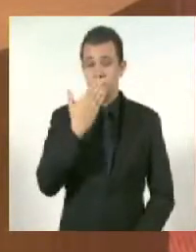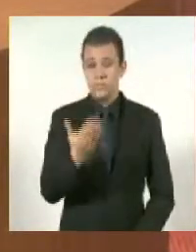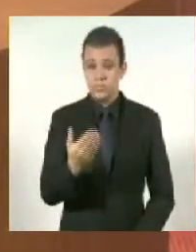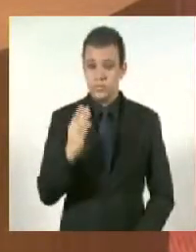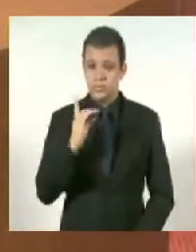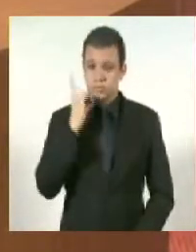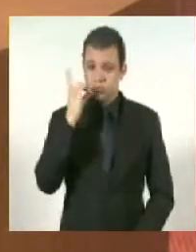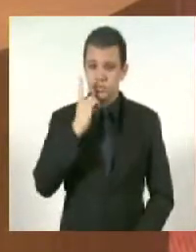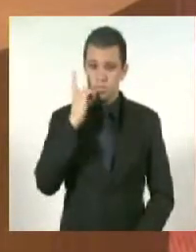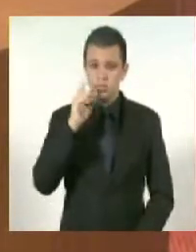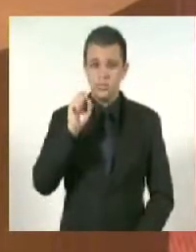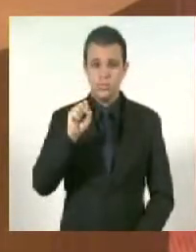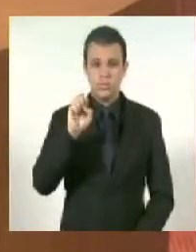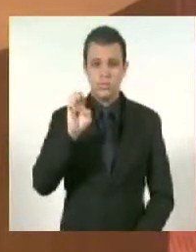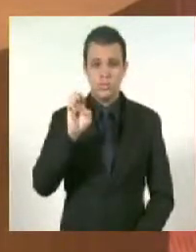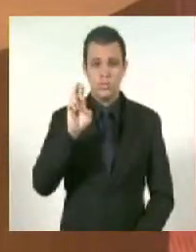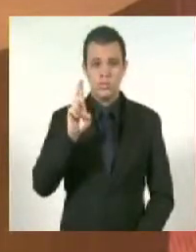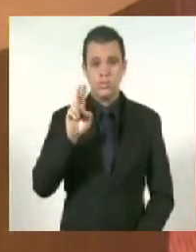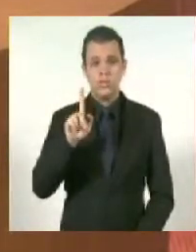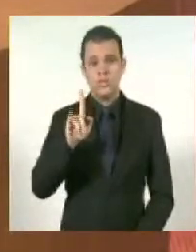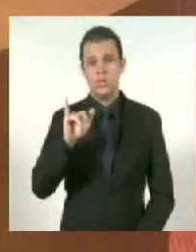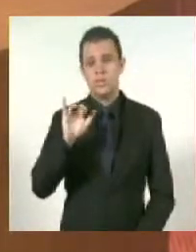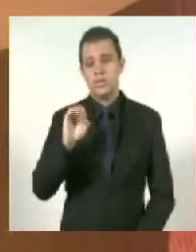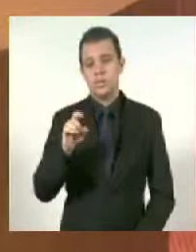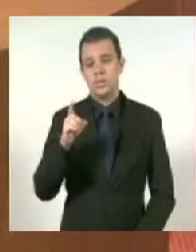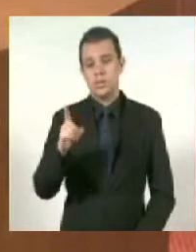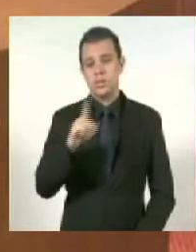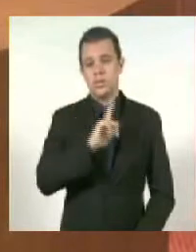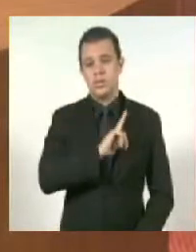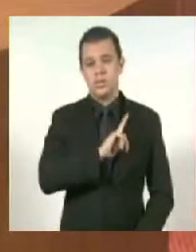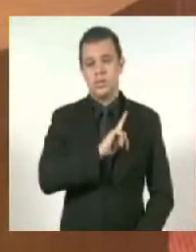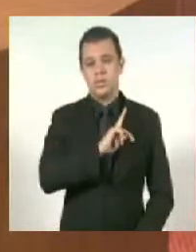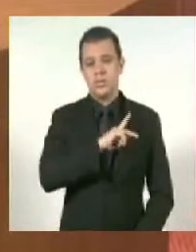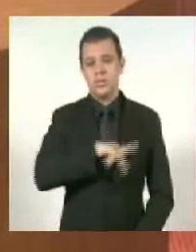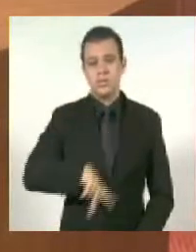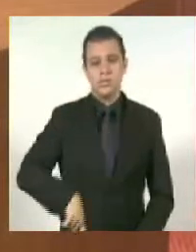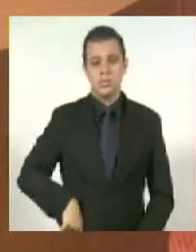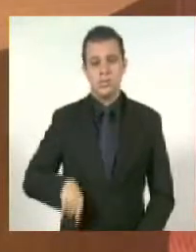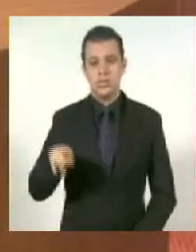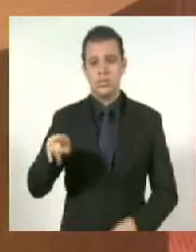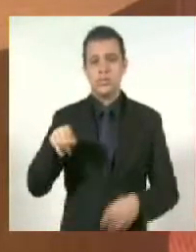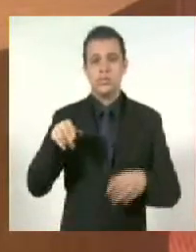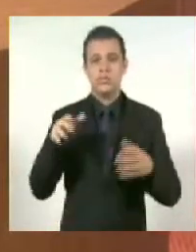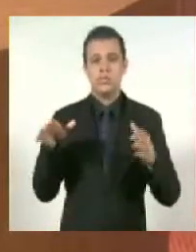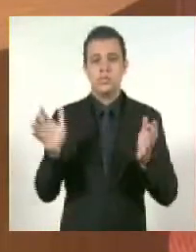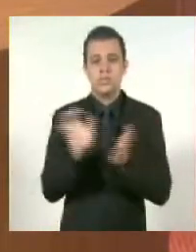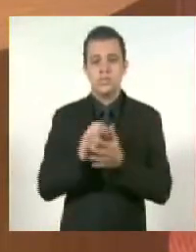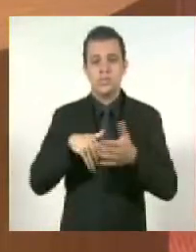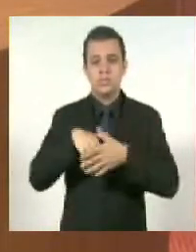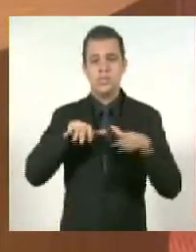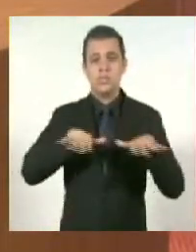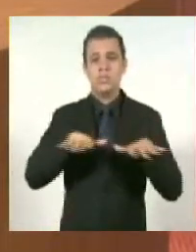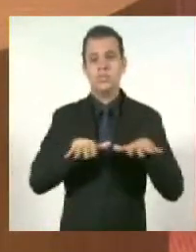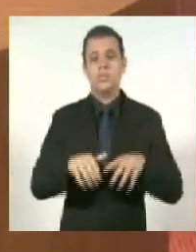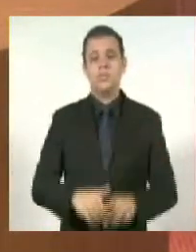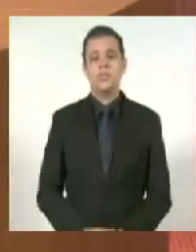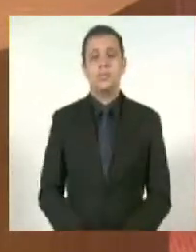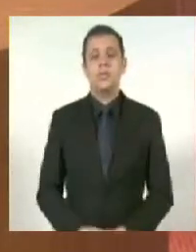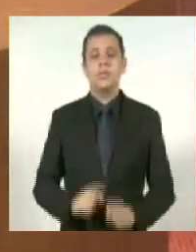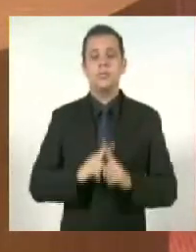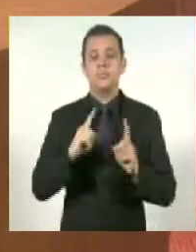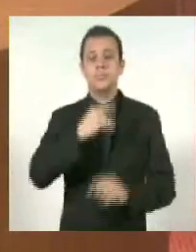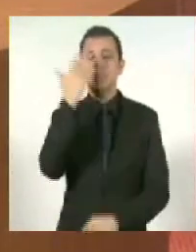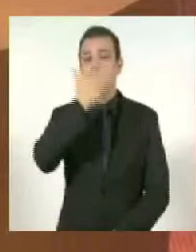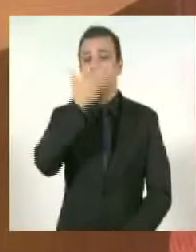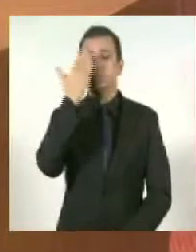presidente da querida Bolívia, da Bolívia querida, eu não via toda essa determinação, por